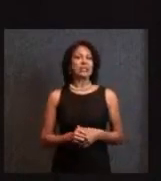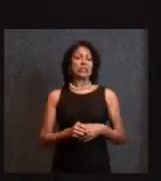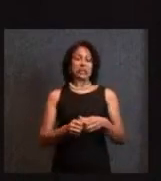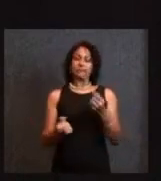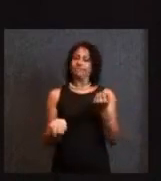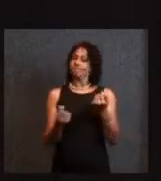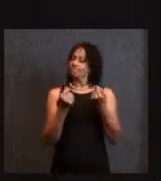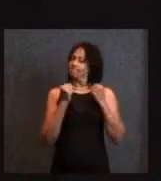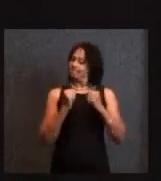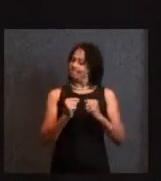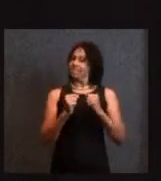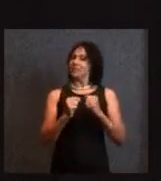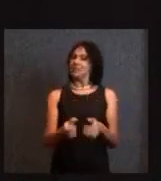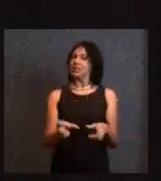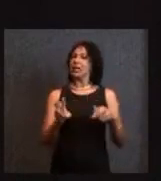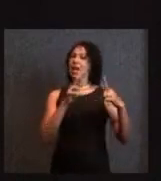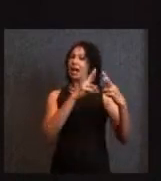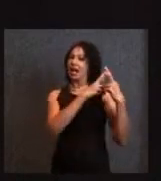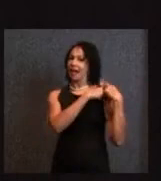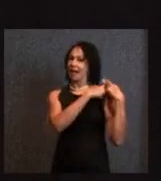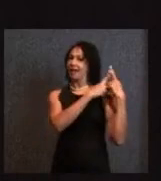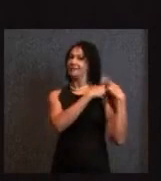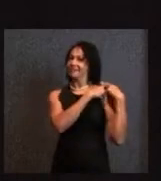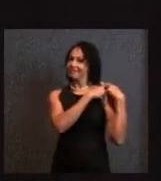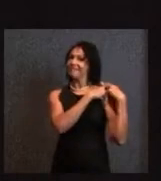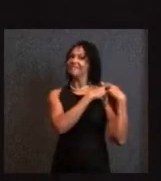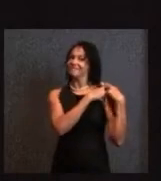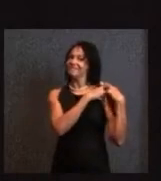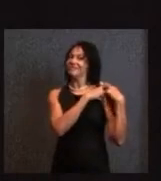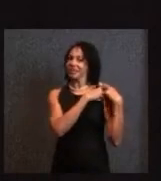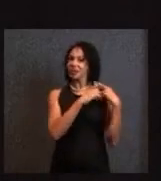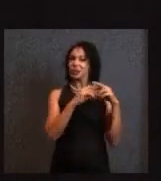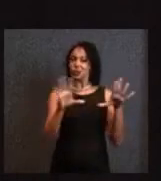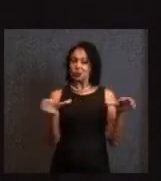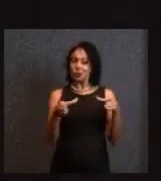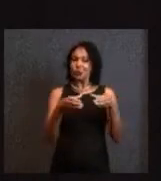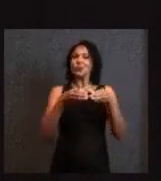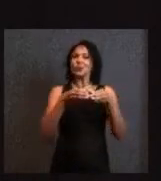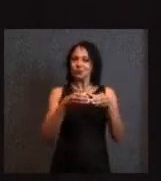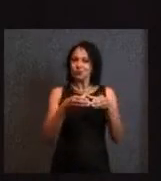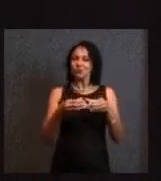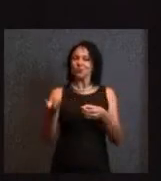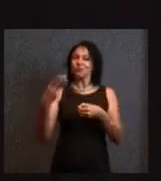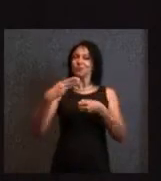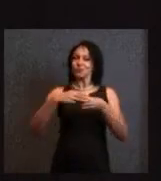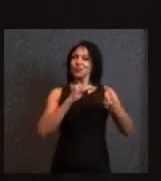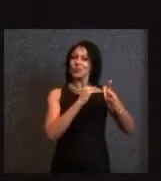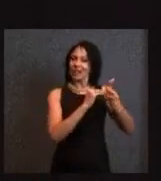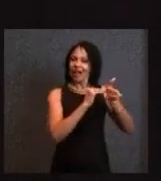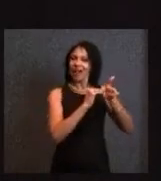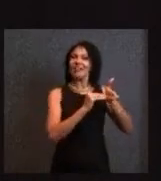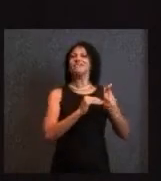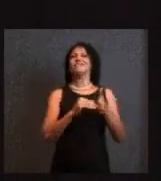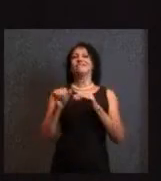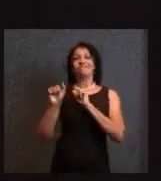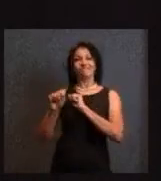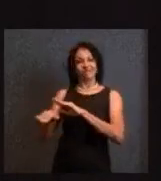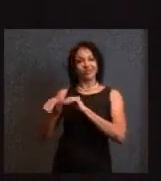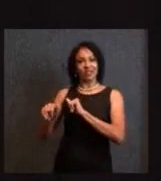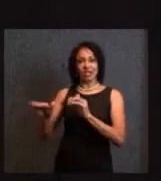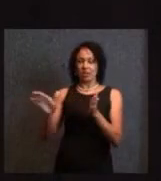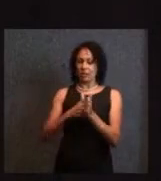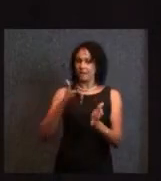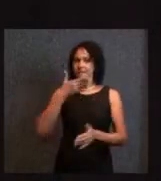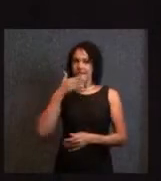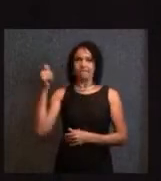respaldada pelo compromisso da rede em realmente ter educação como prioridade. Esse